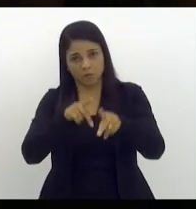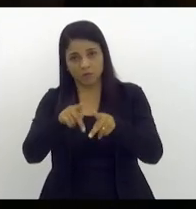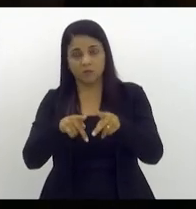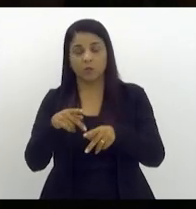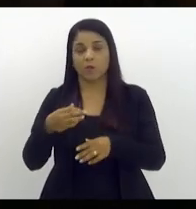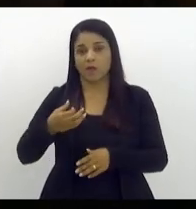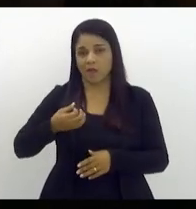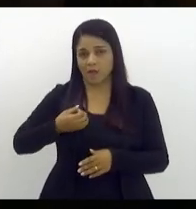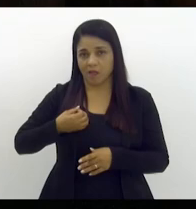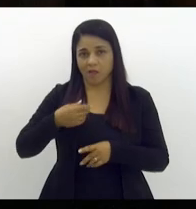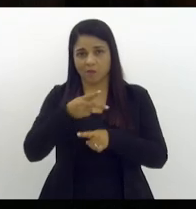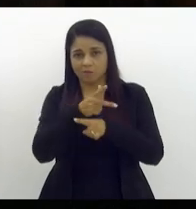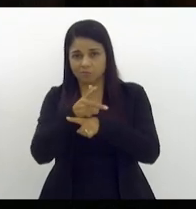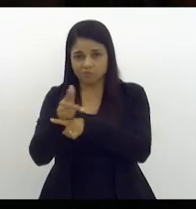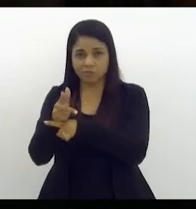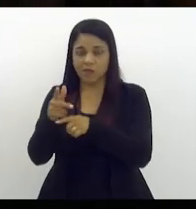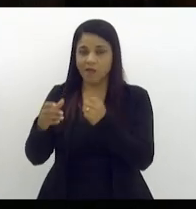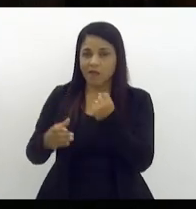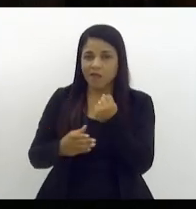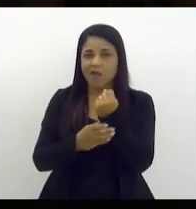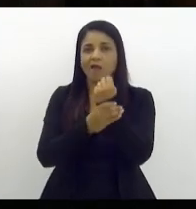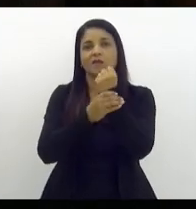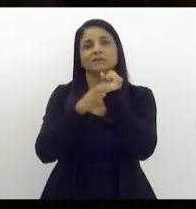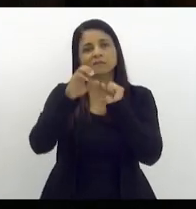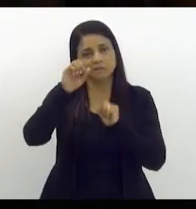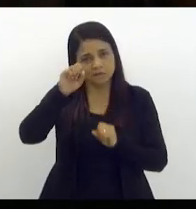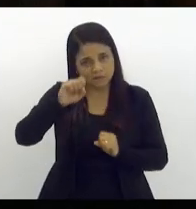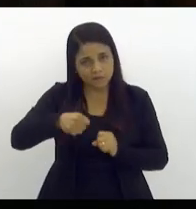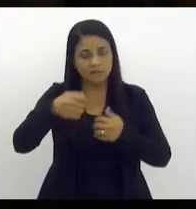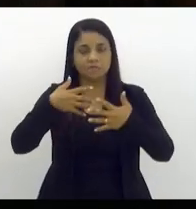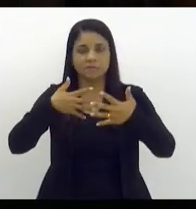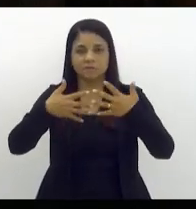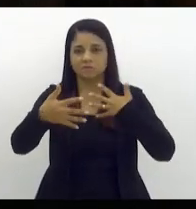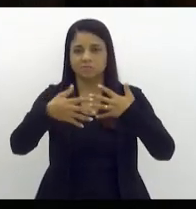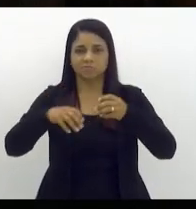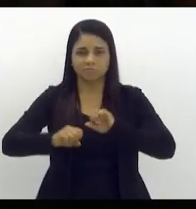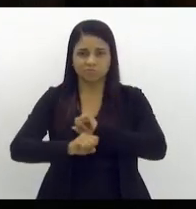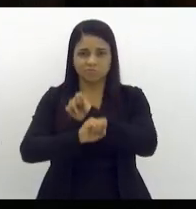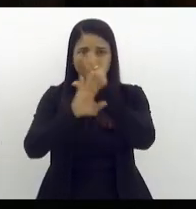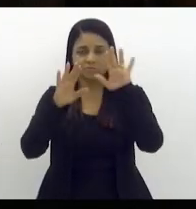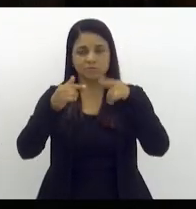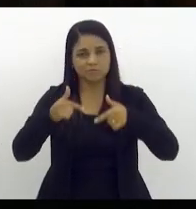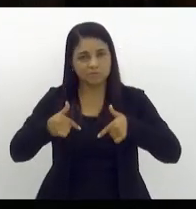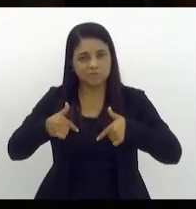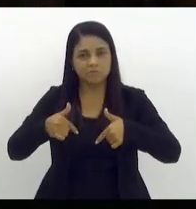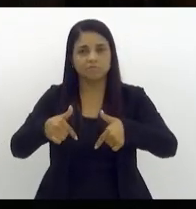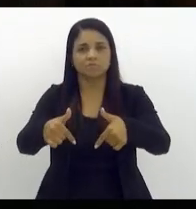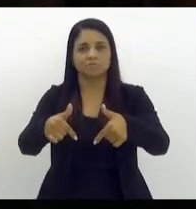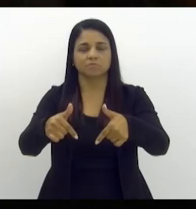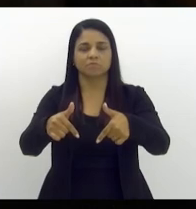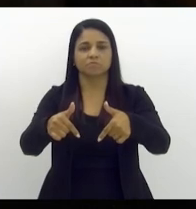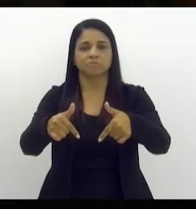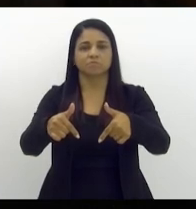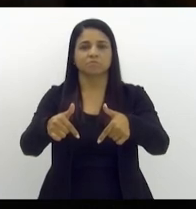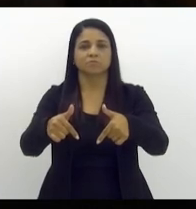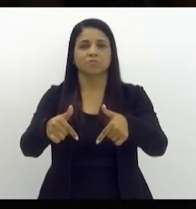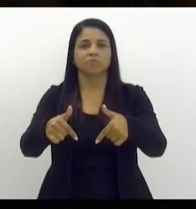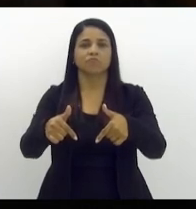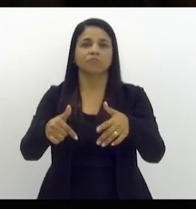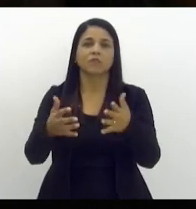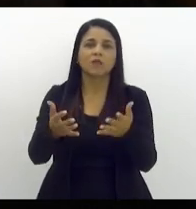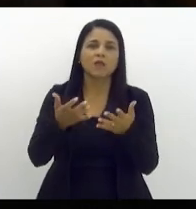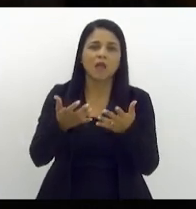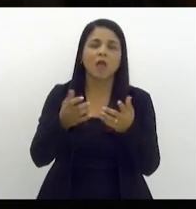câmeras corporais garantem, sim, transparência da ação, transparência naquilo que a gente